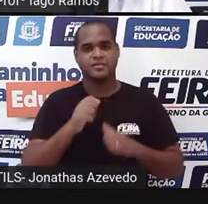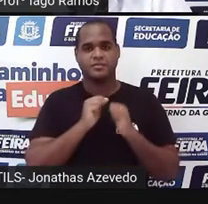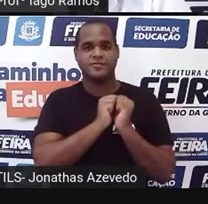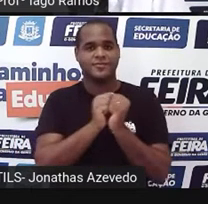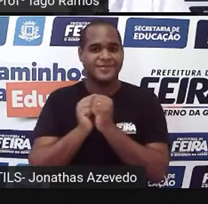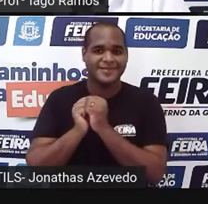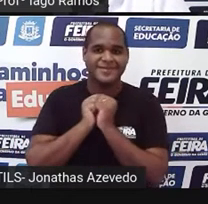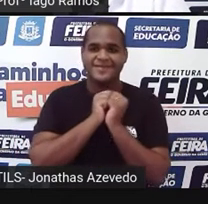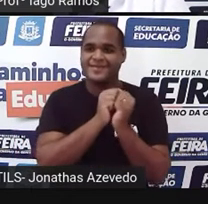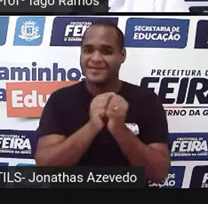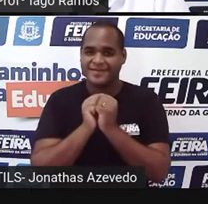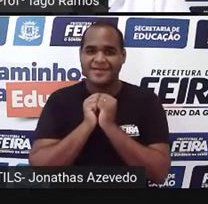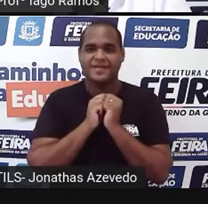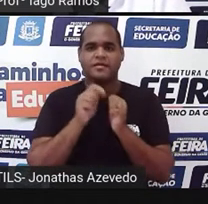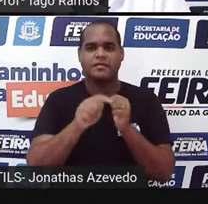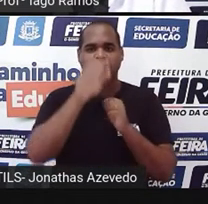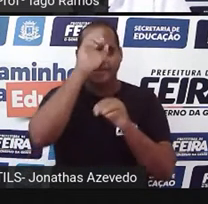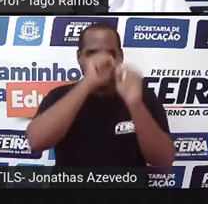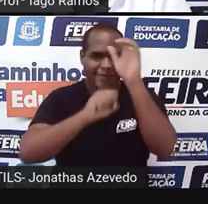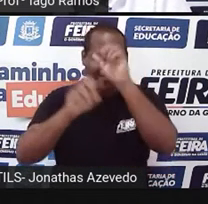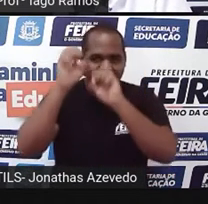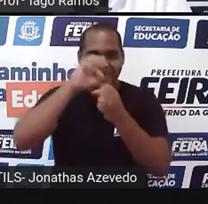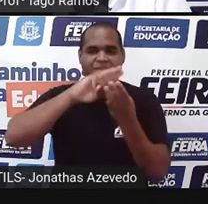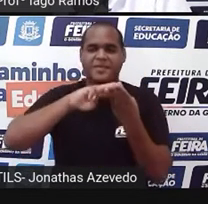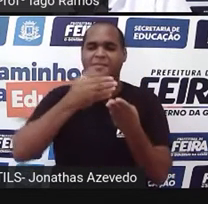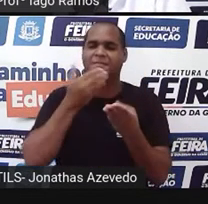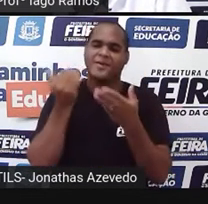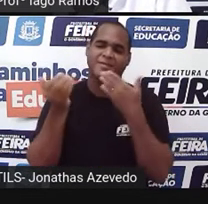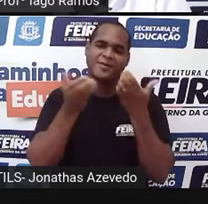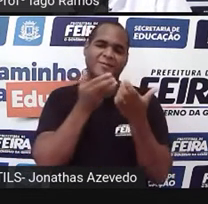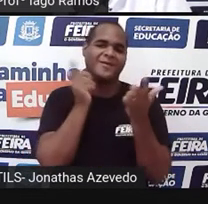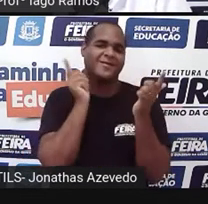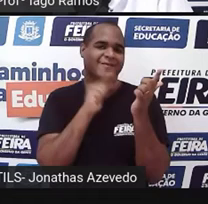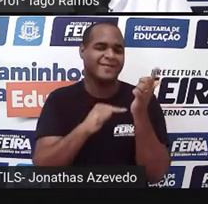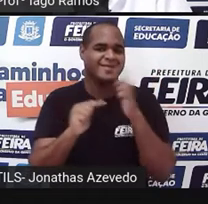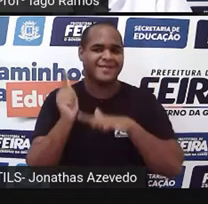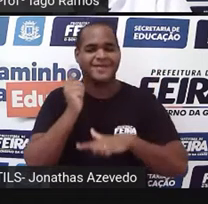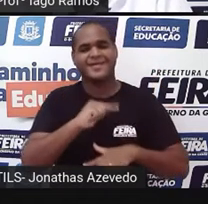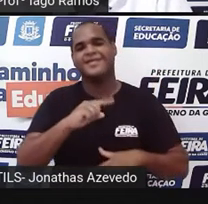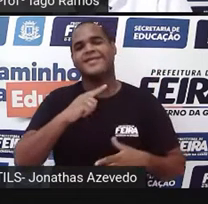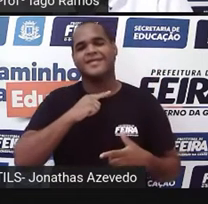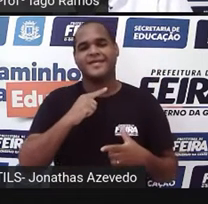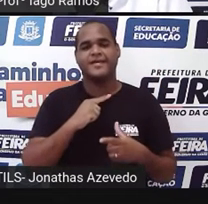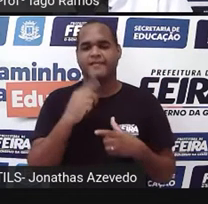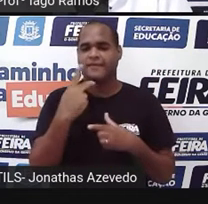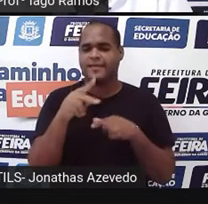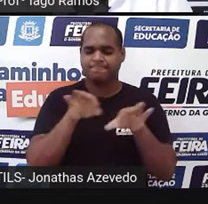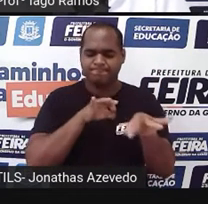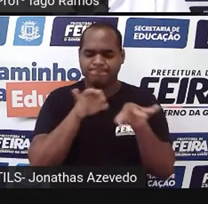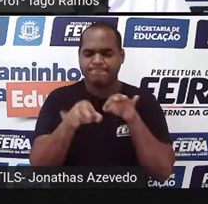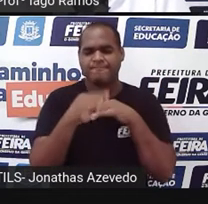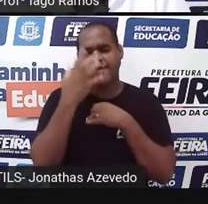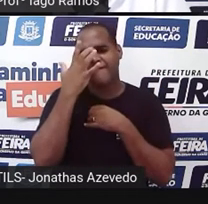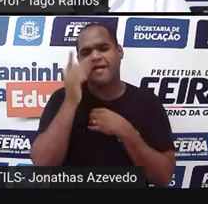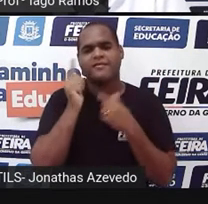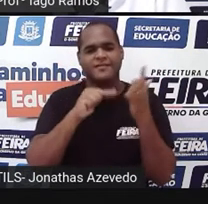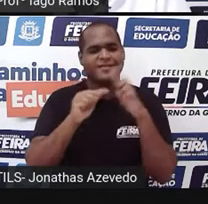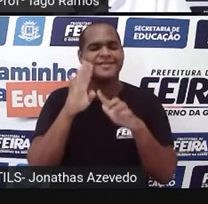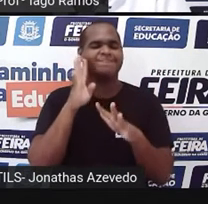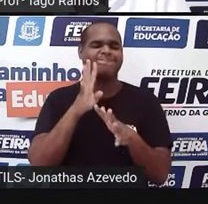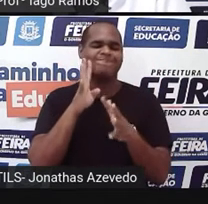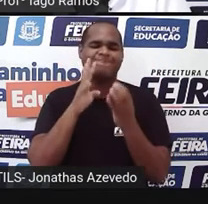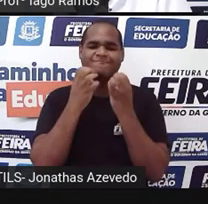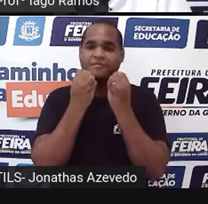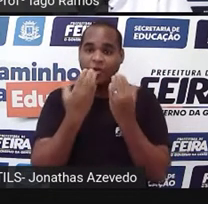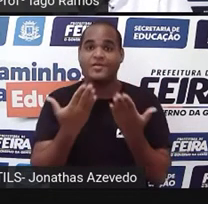juntos aprender matemática do melhor jeito que a gente conseguir da maneira mais legal que a gente conseguir